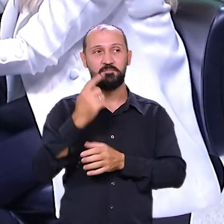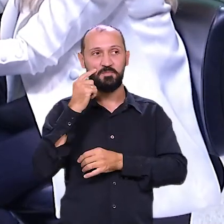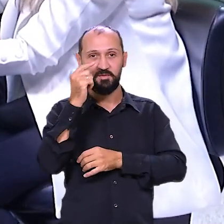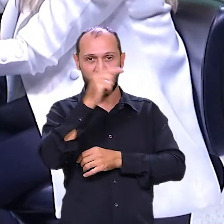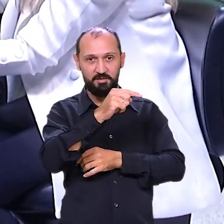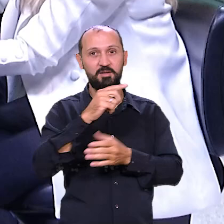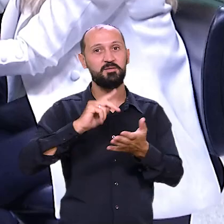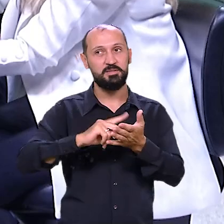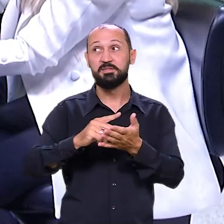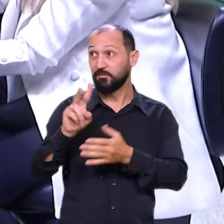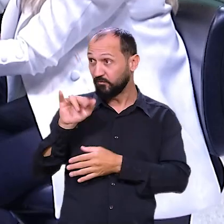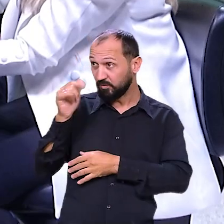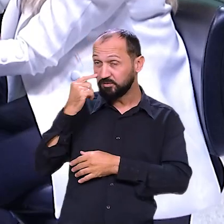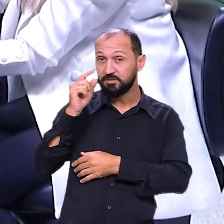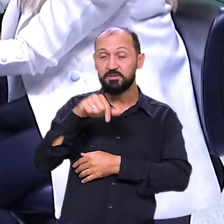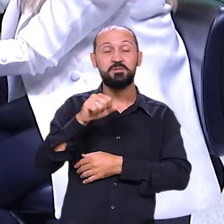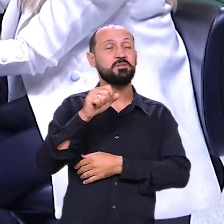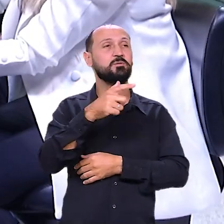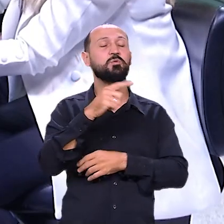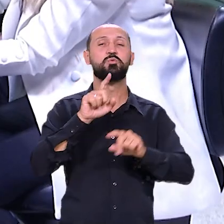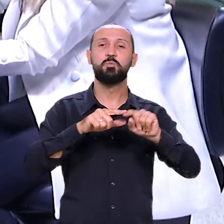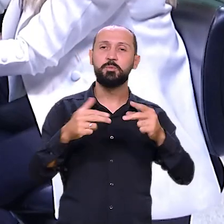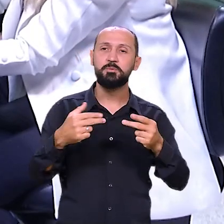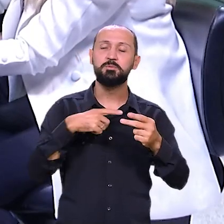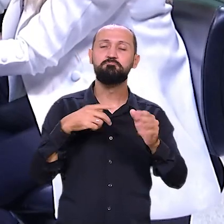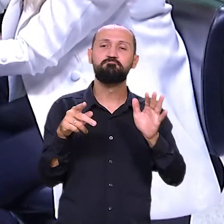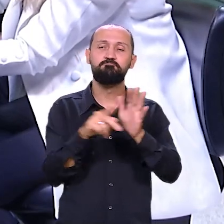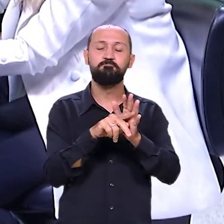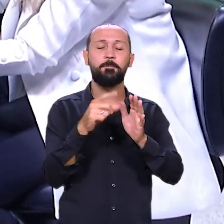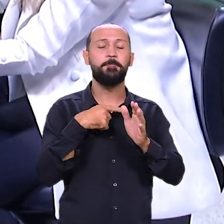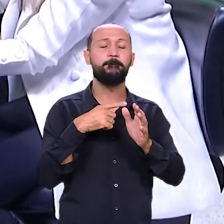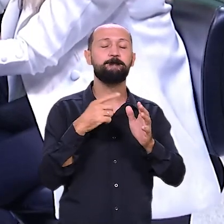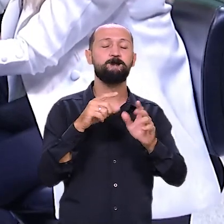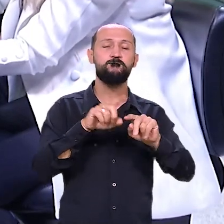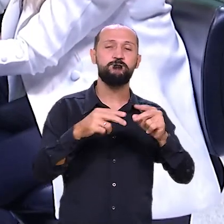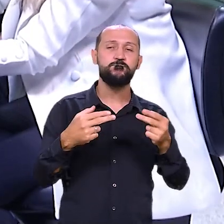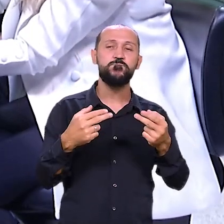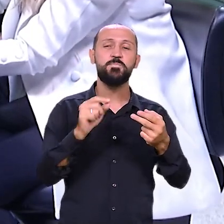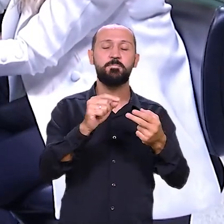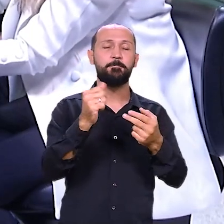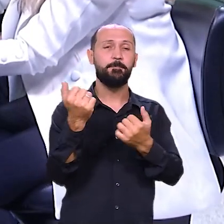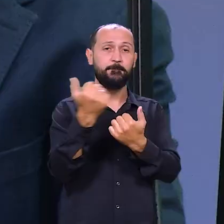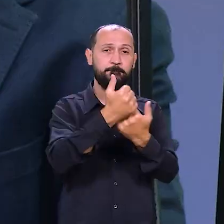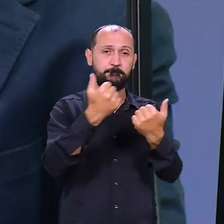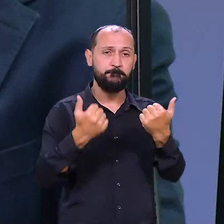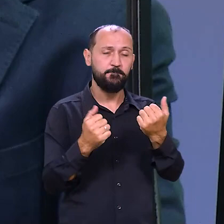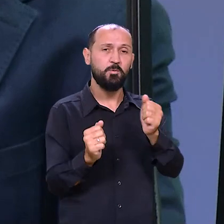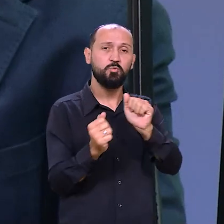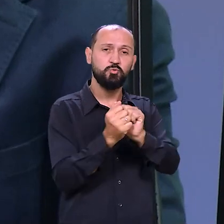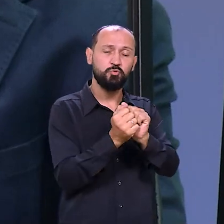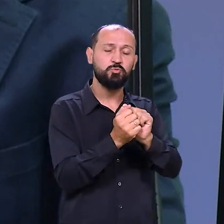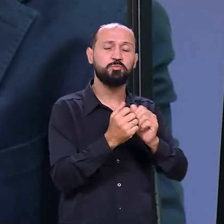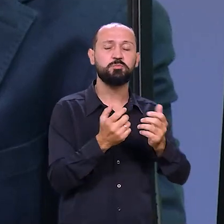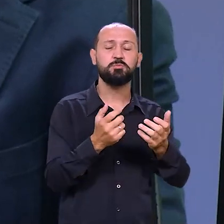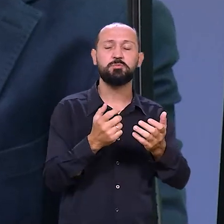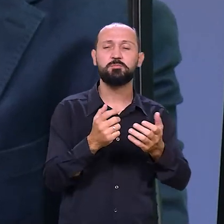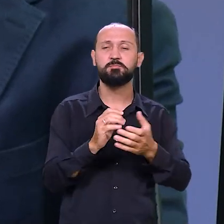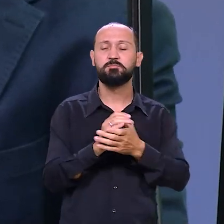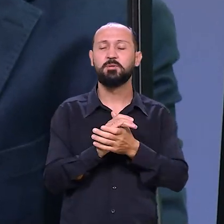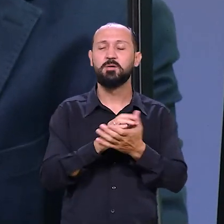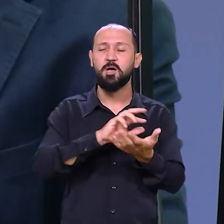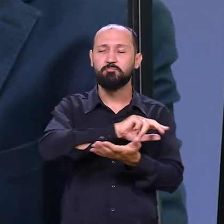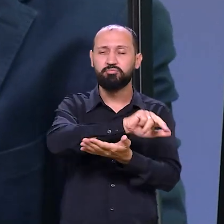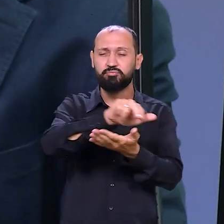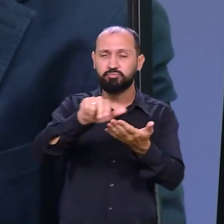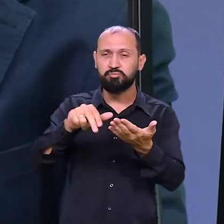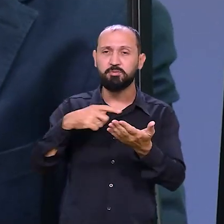Assembleia. Vamos estar lá, nossos produtos dos nossos filiados estarão lá também, representados lá com os